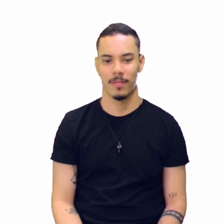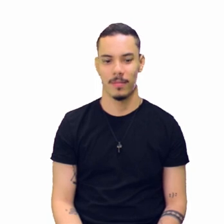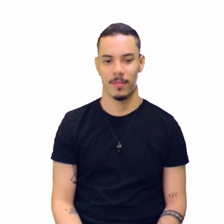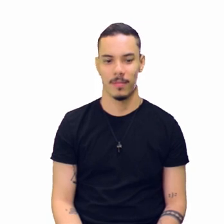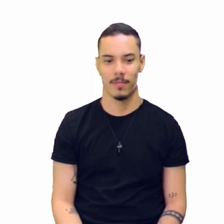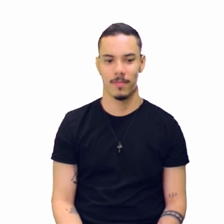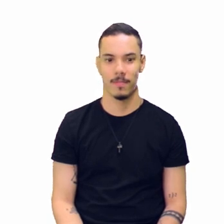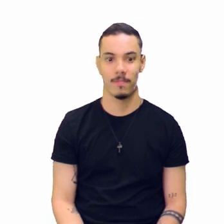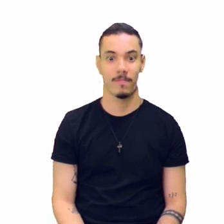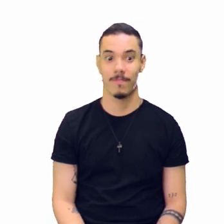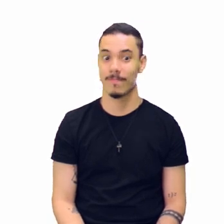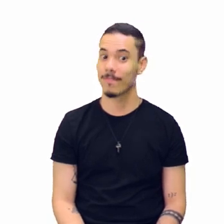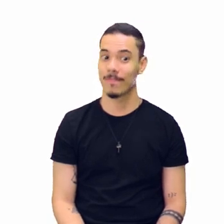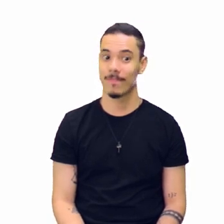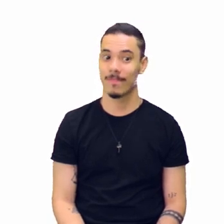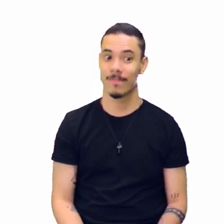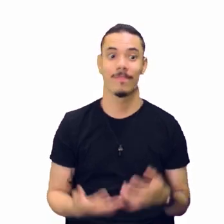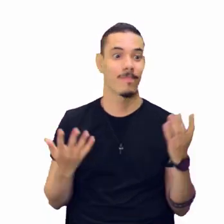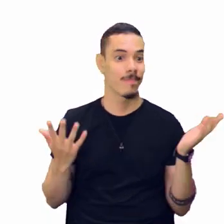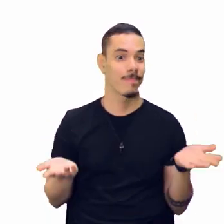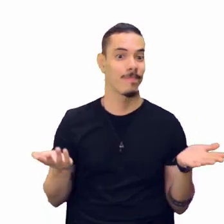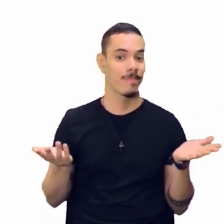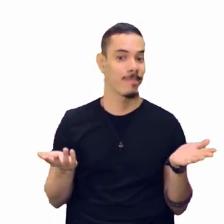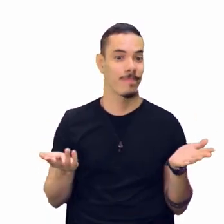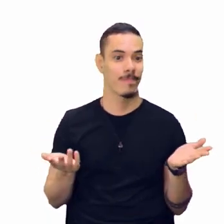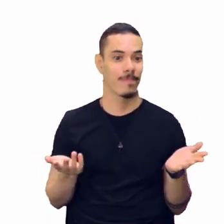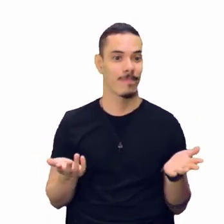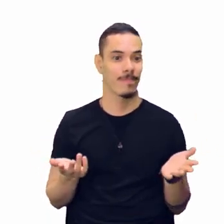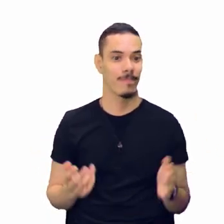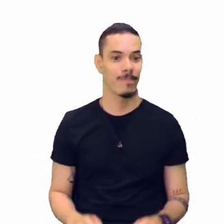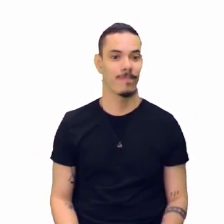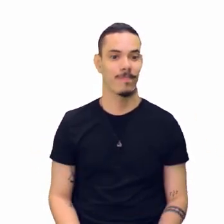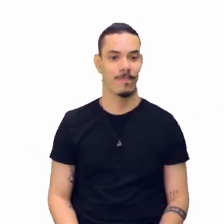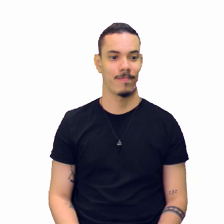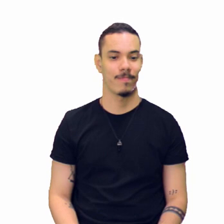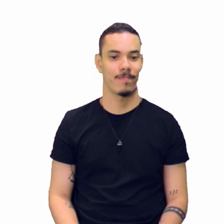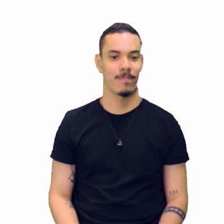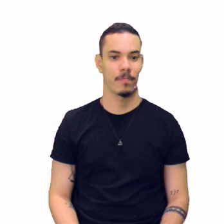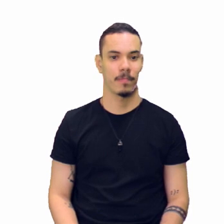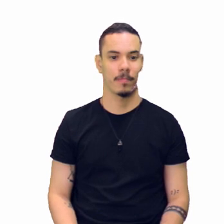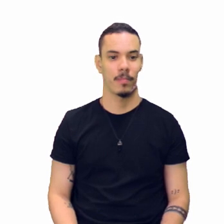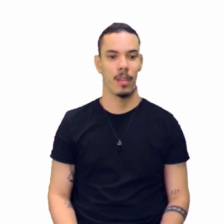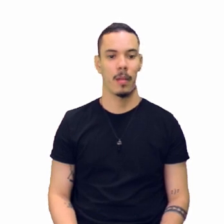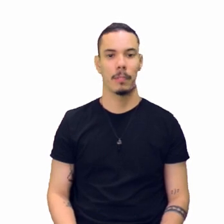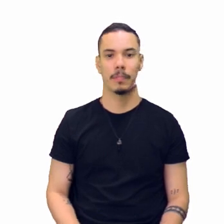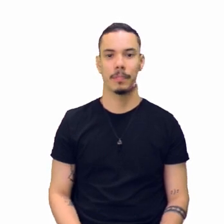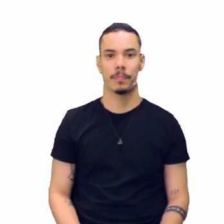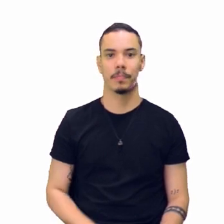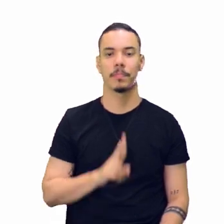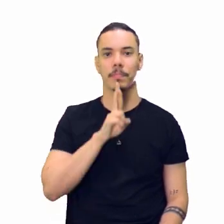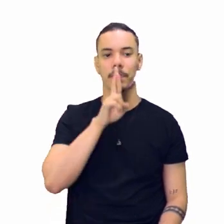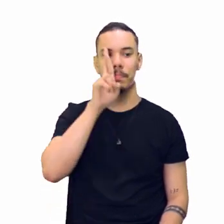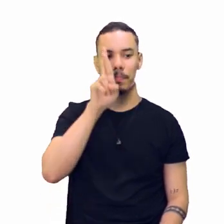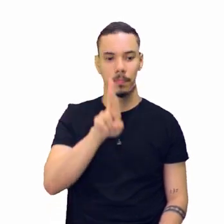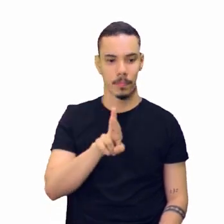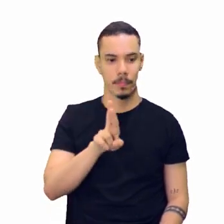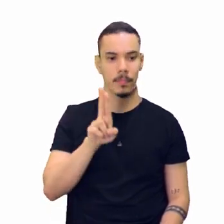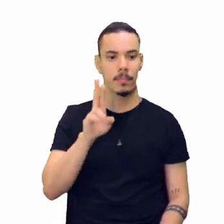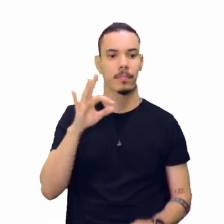A, B, C, D ou E. Vamos lá. Temos aqui o gabarito. Então, a